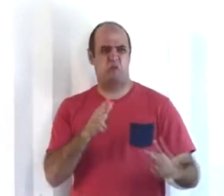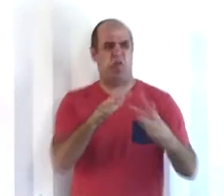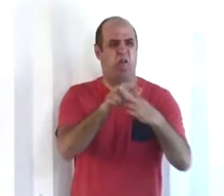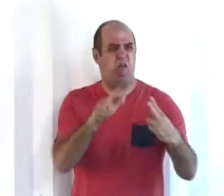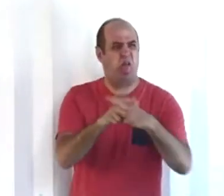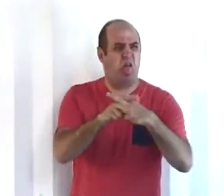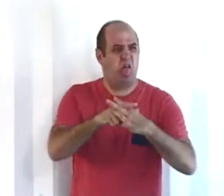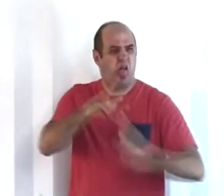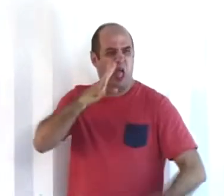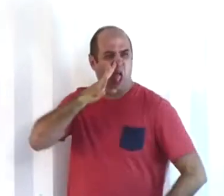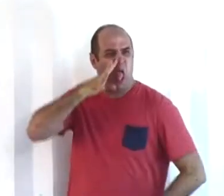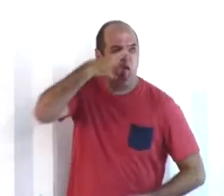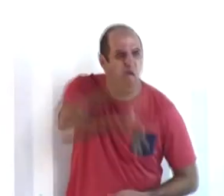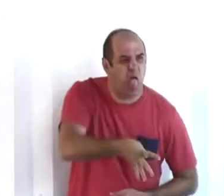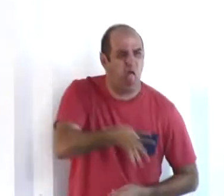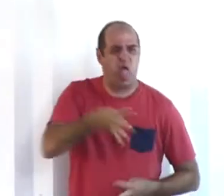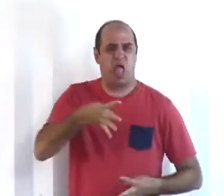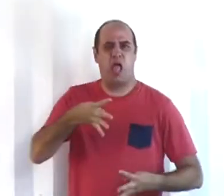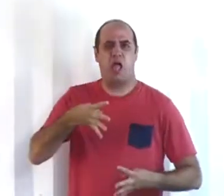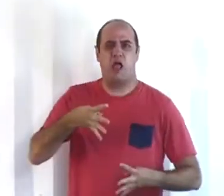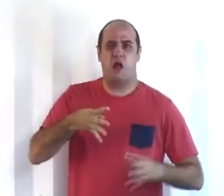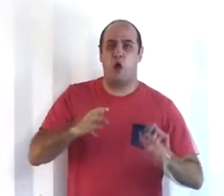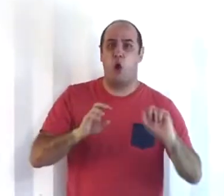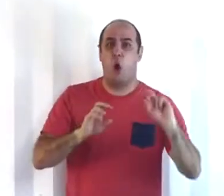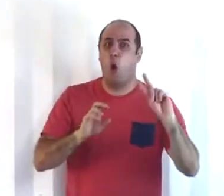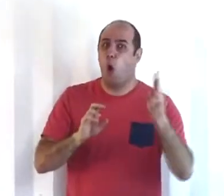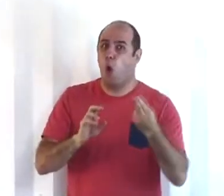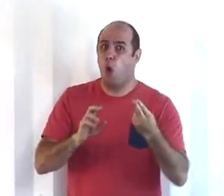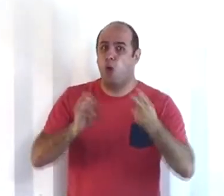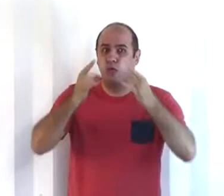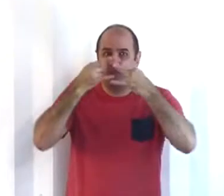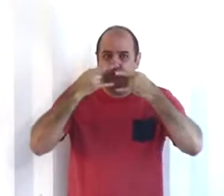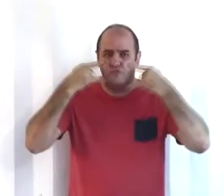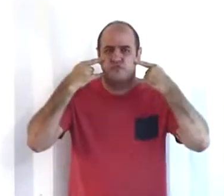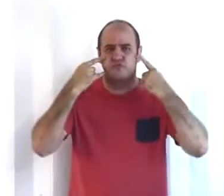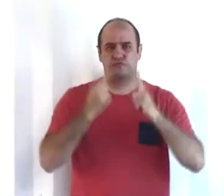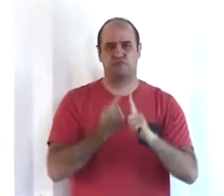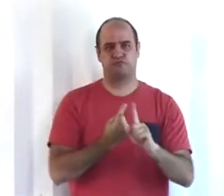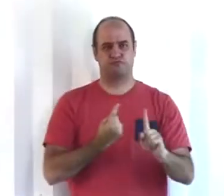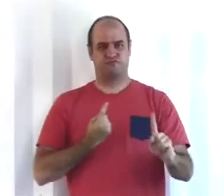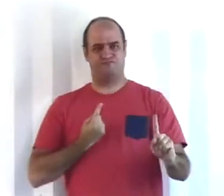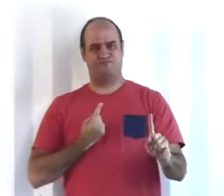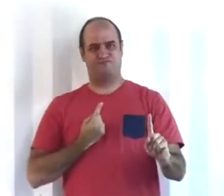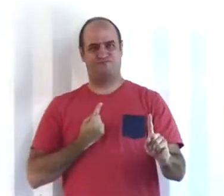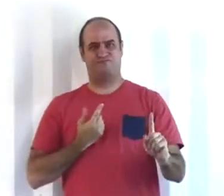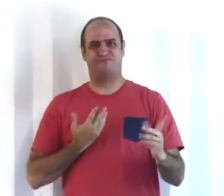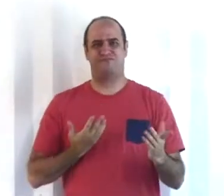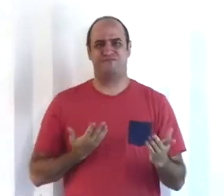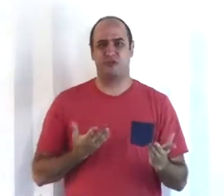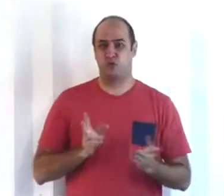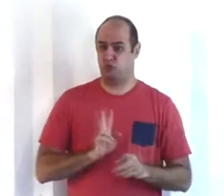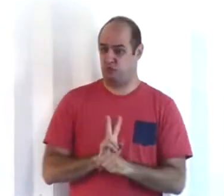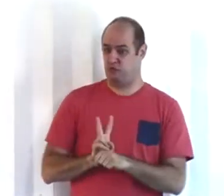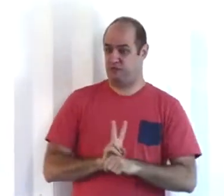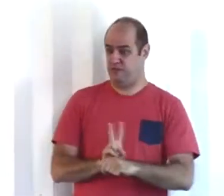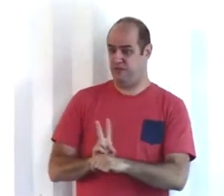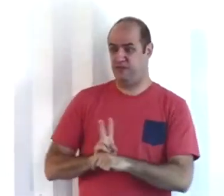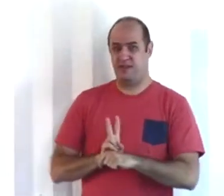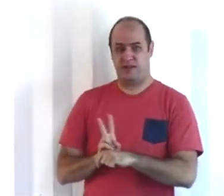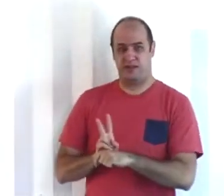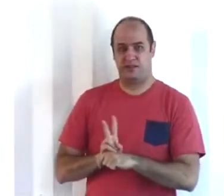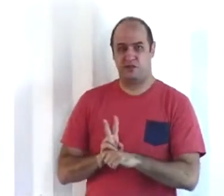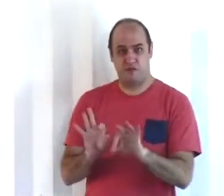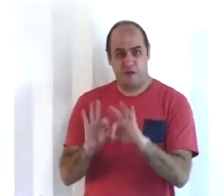as pessoas? Ou usar máscara? Manter o distanciamento e cuidar da